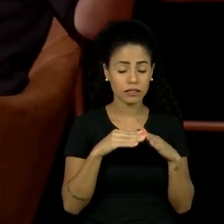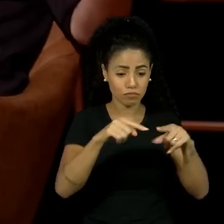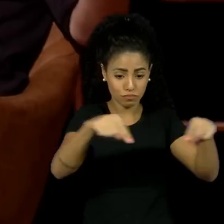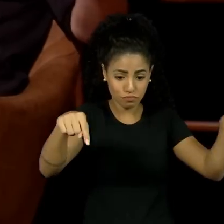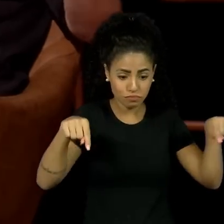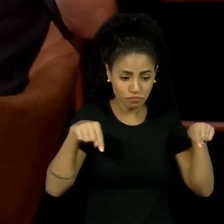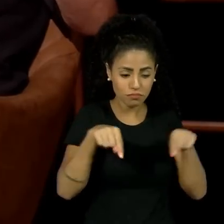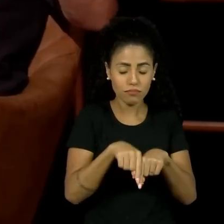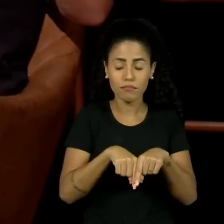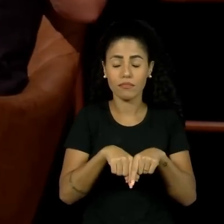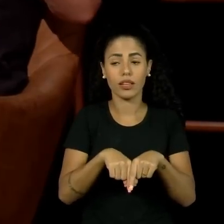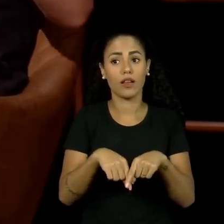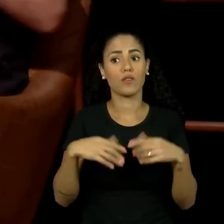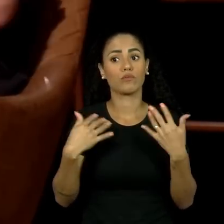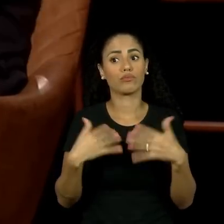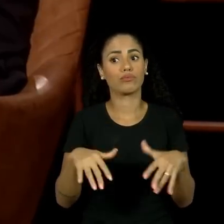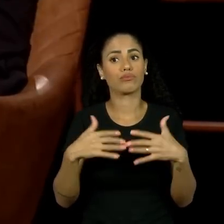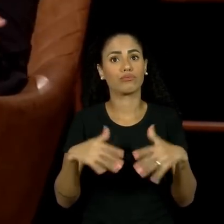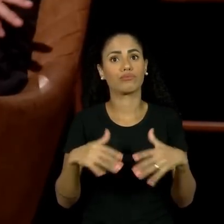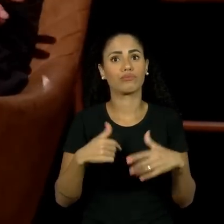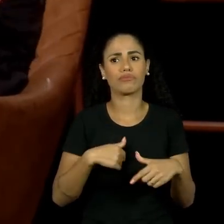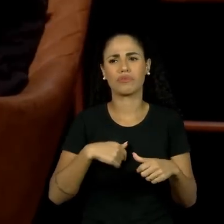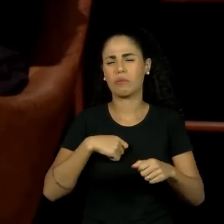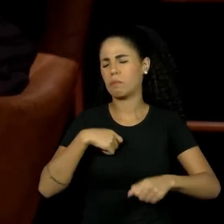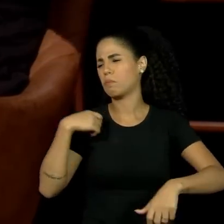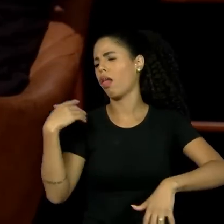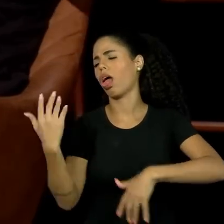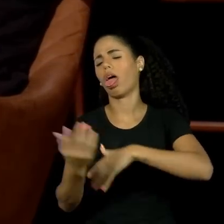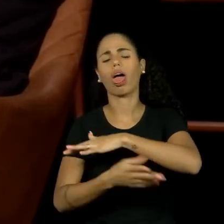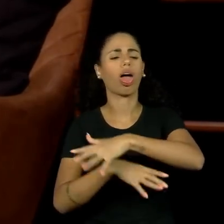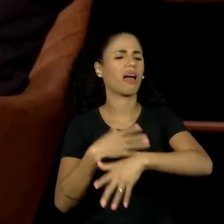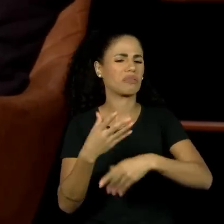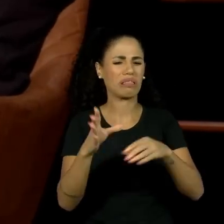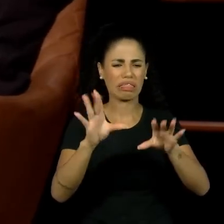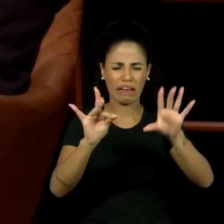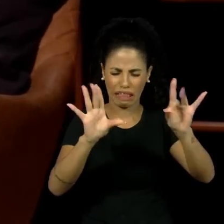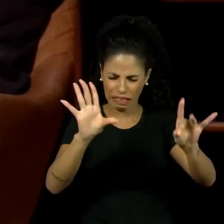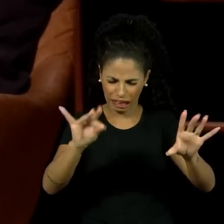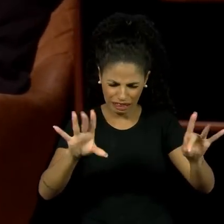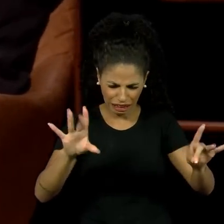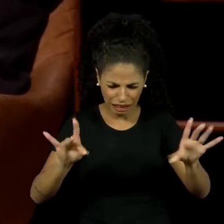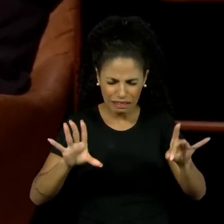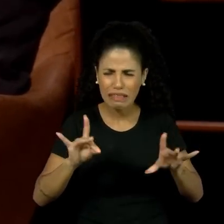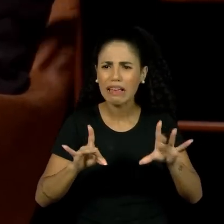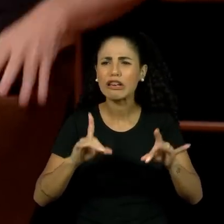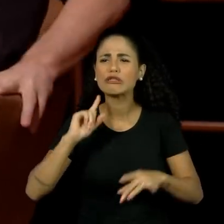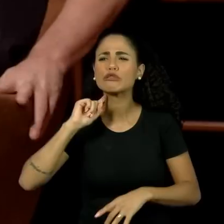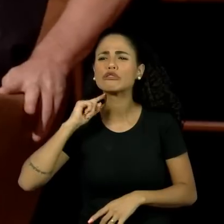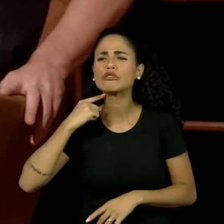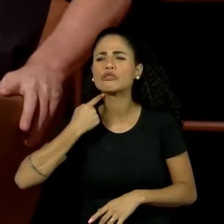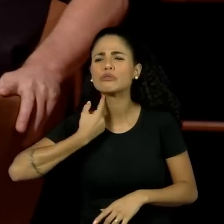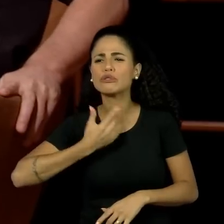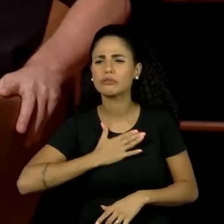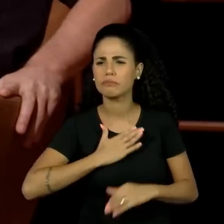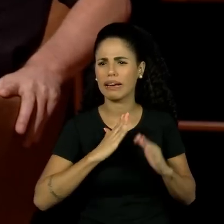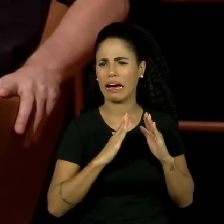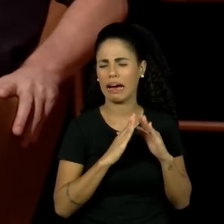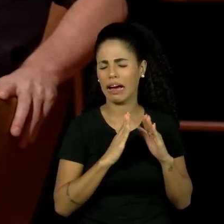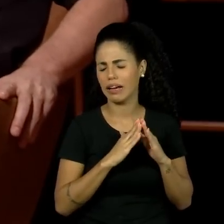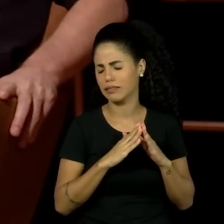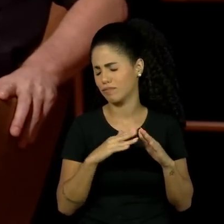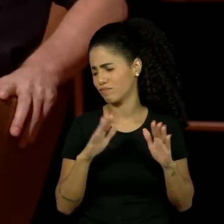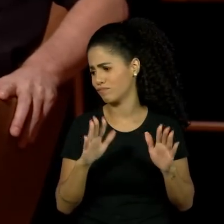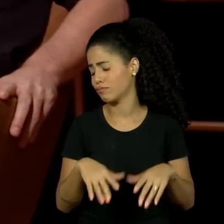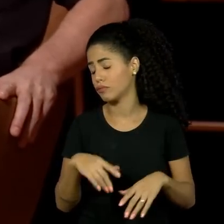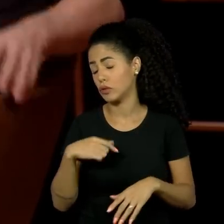não tinha um ateliê. Meu apartamento virou cera, virou uma bagunça, virou